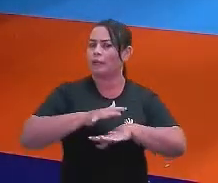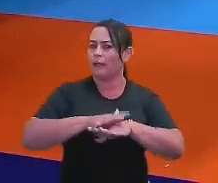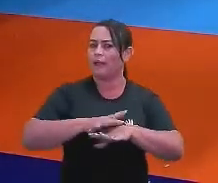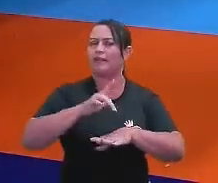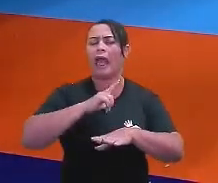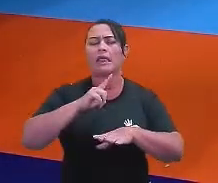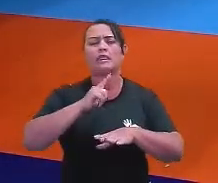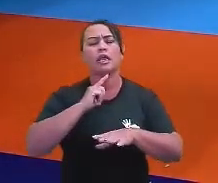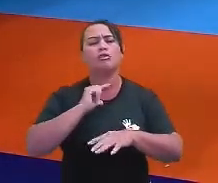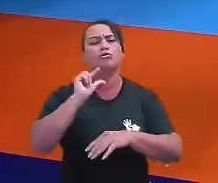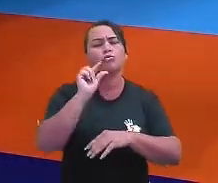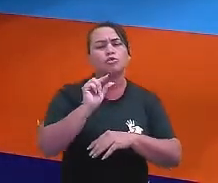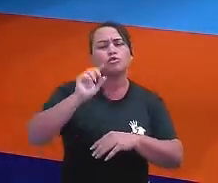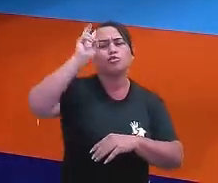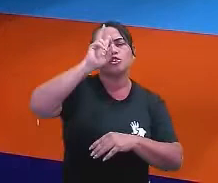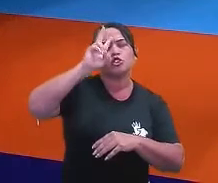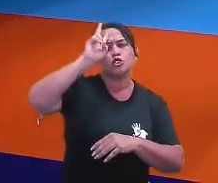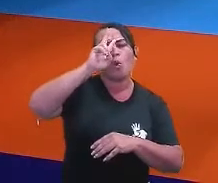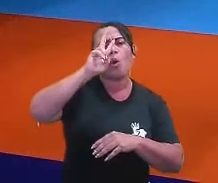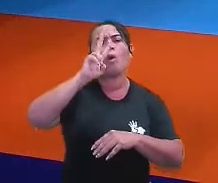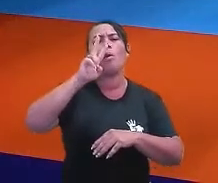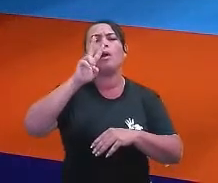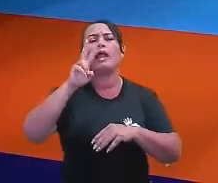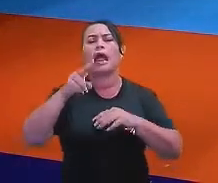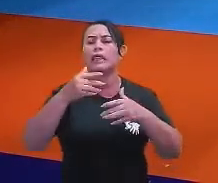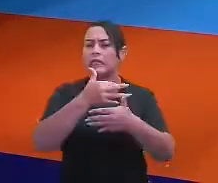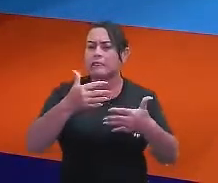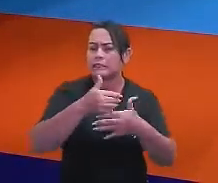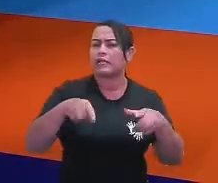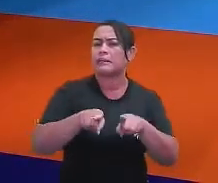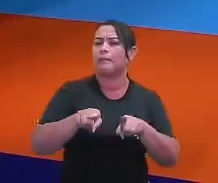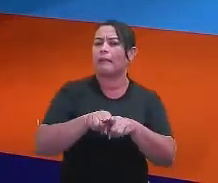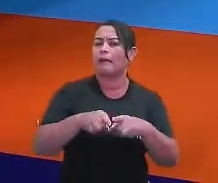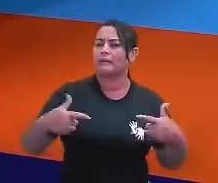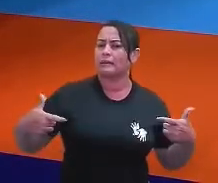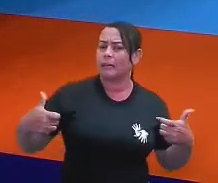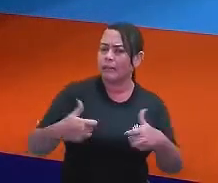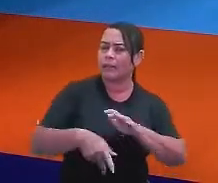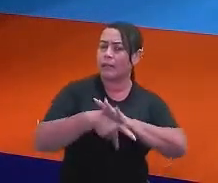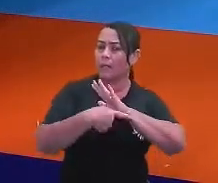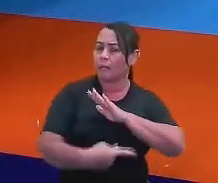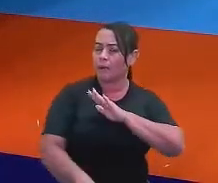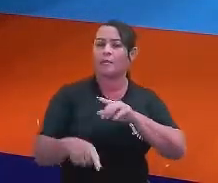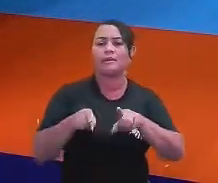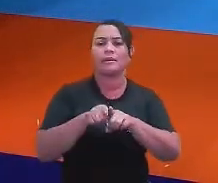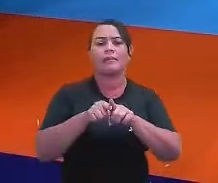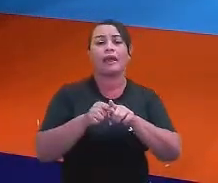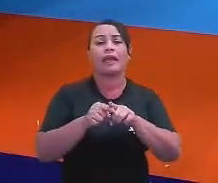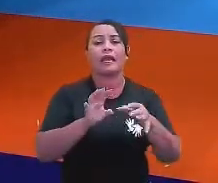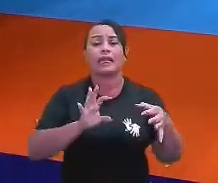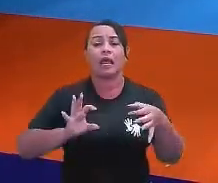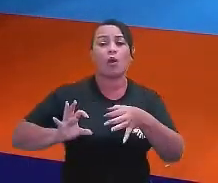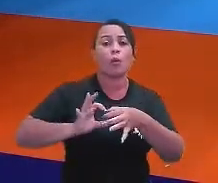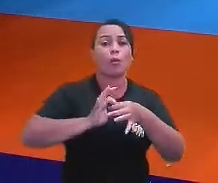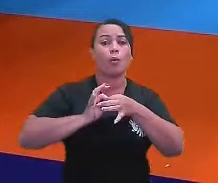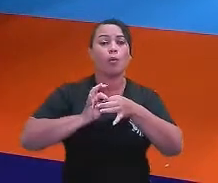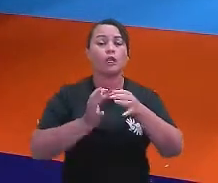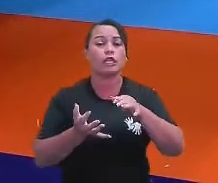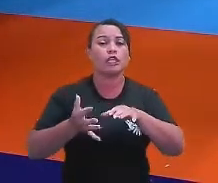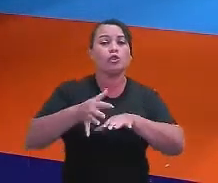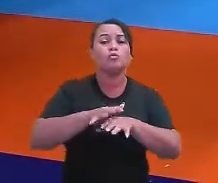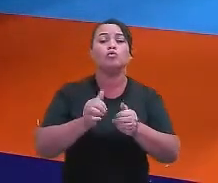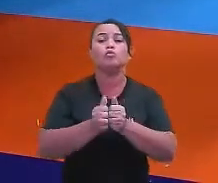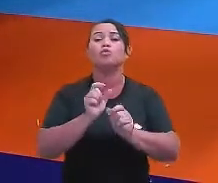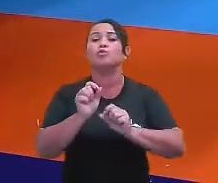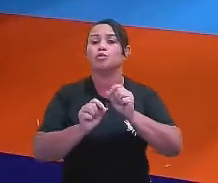da cidade, um pouco do histórico da batalha, trazendo também a matemática aí associada para que a gente possa resolver